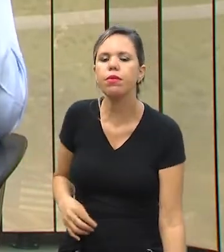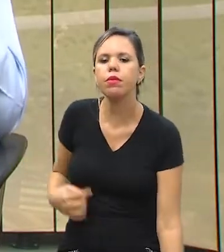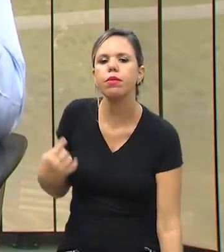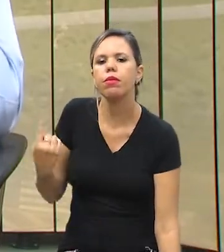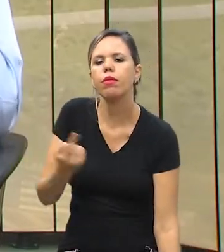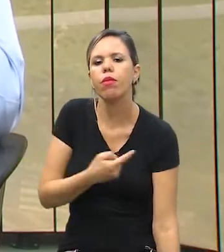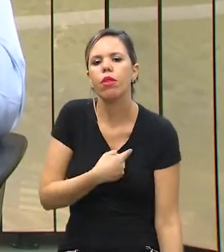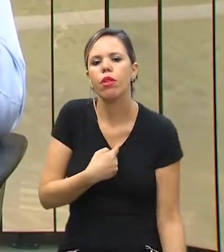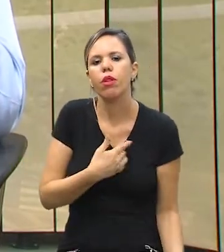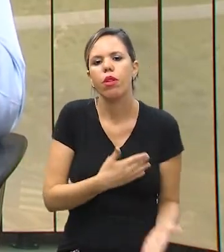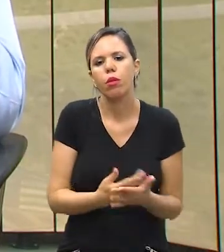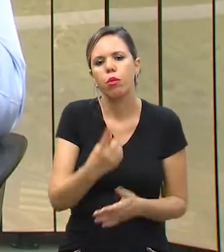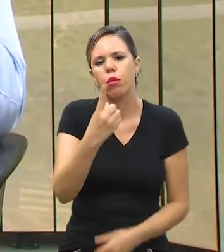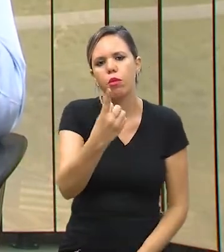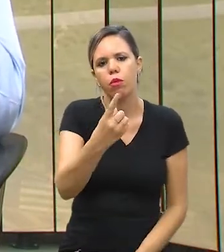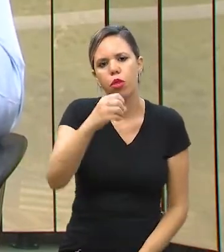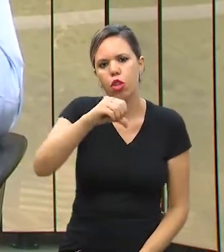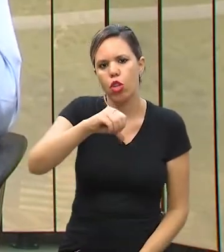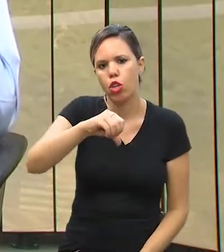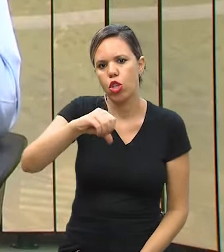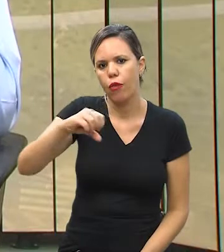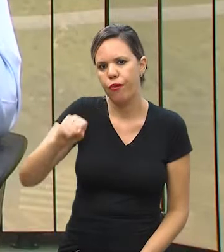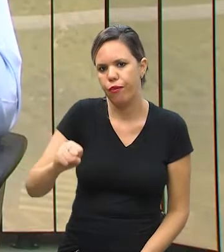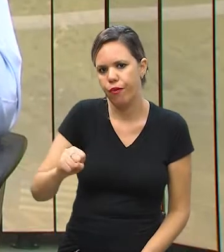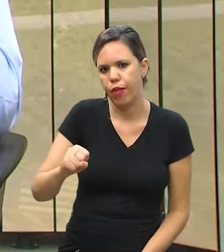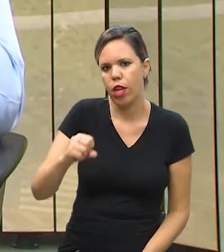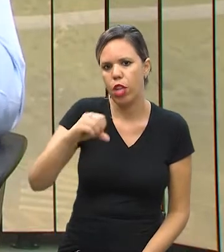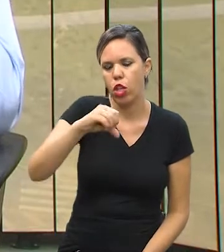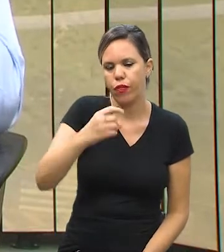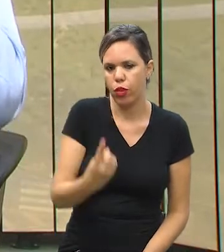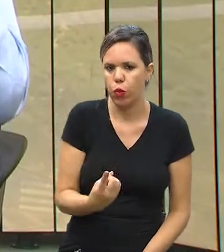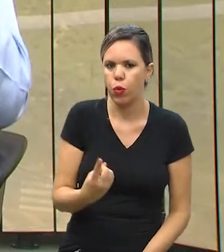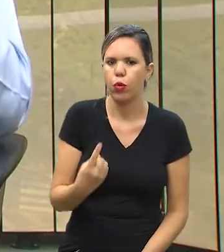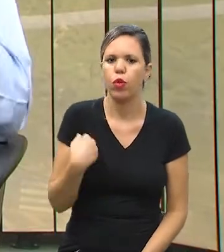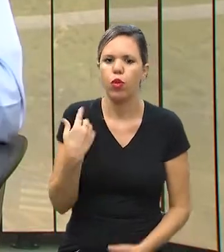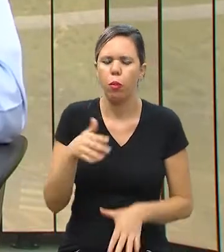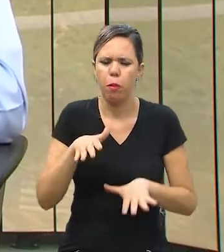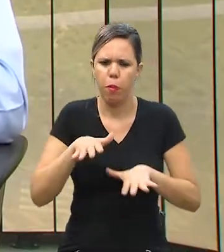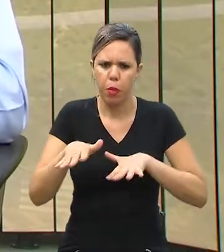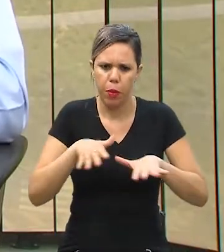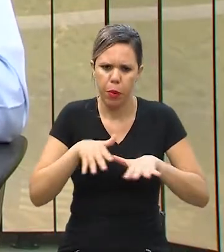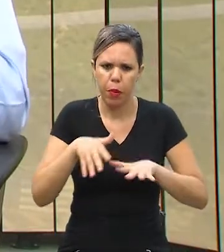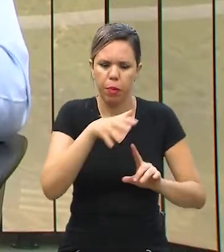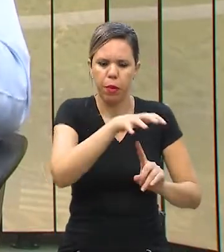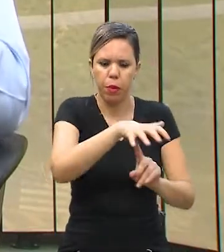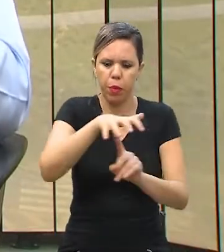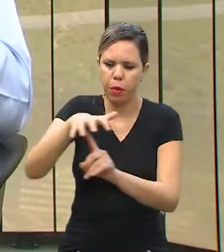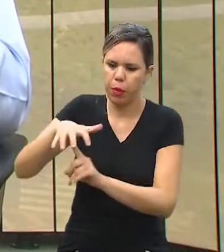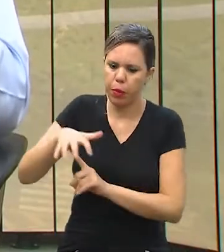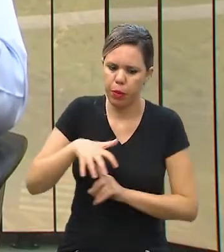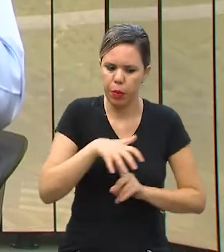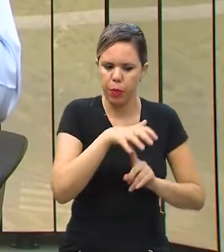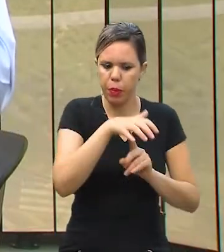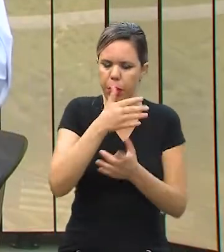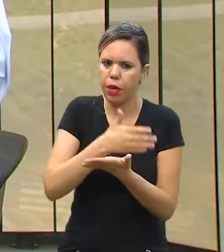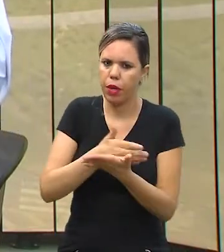gente começou em 1990, 91, a gente começou aquele movimento ali nos camelôs, onde a gente